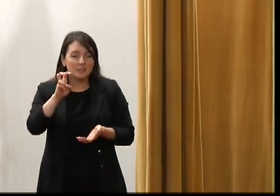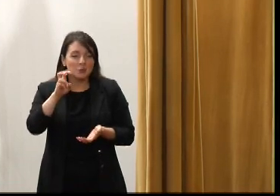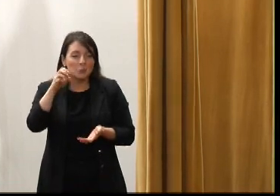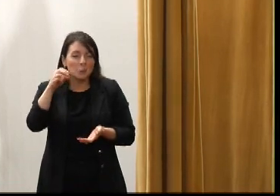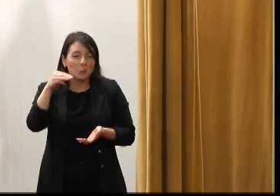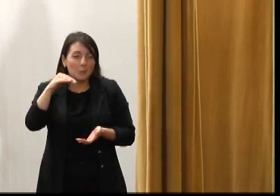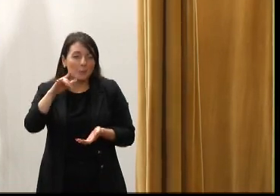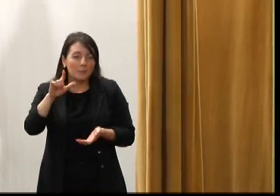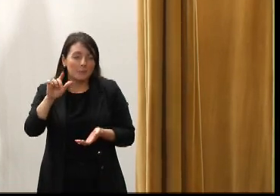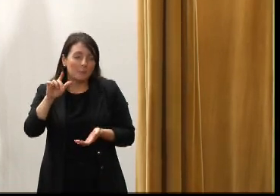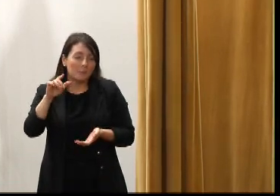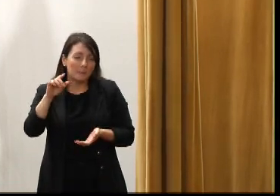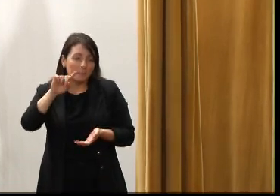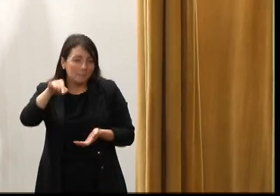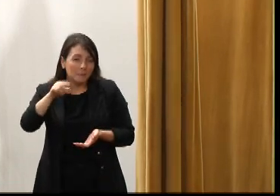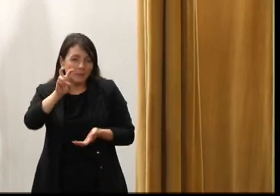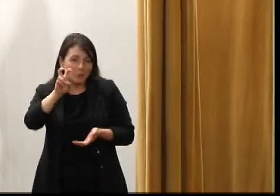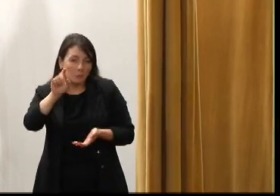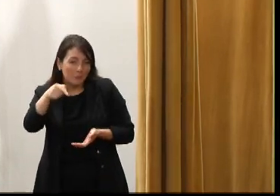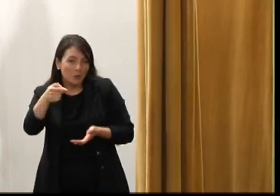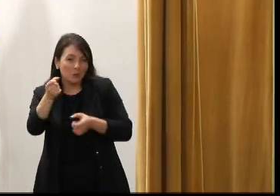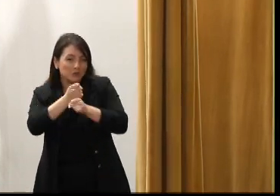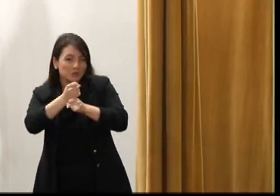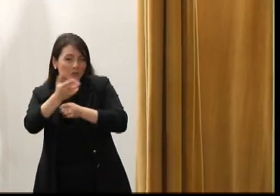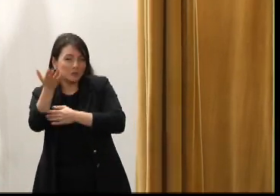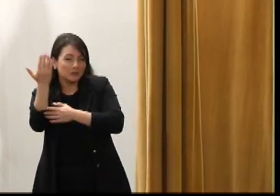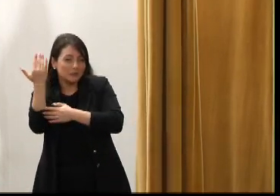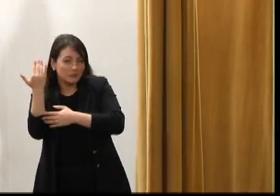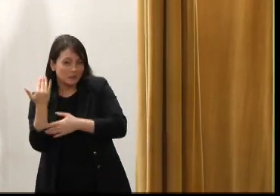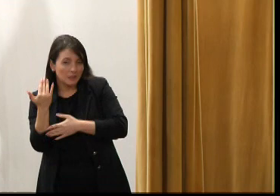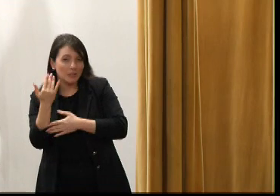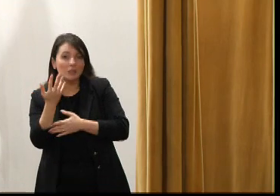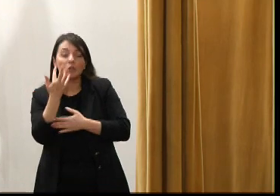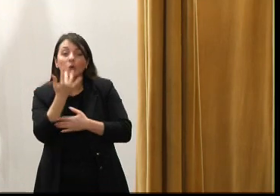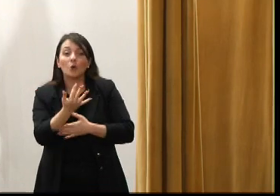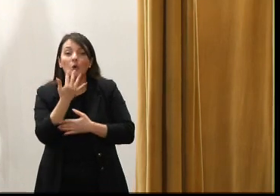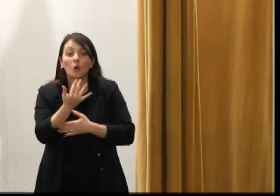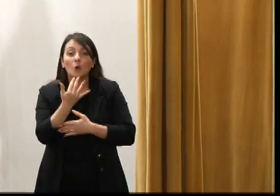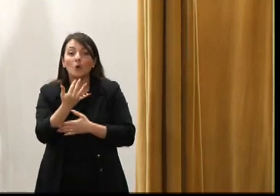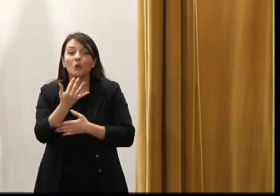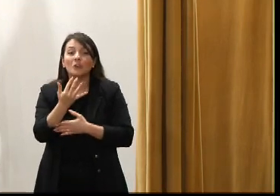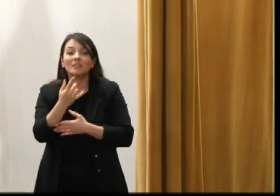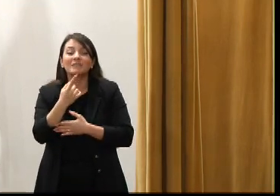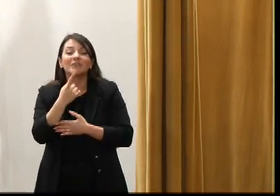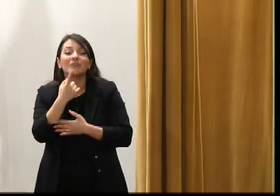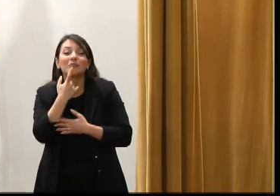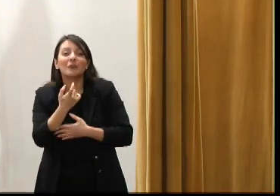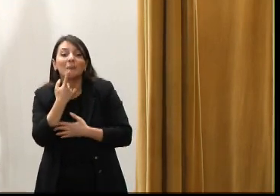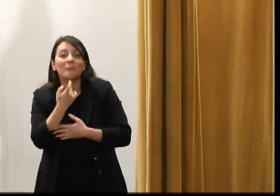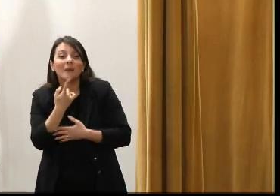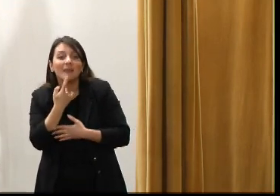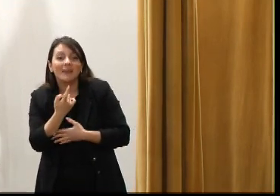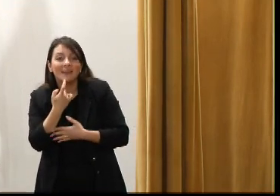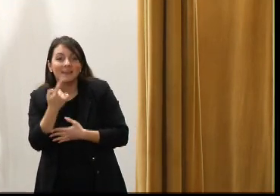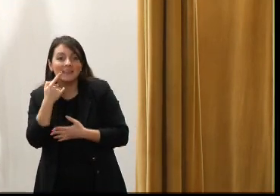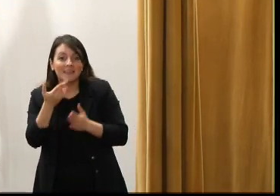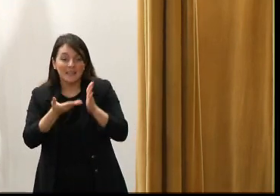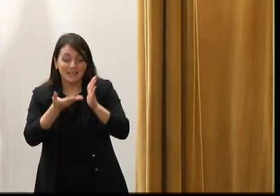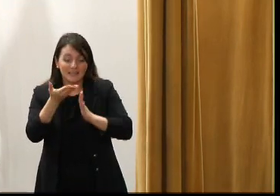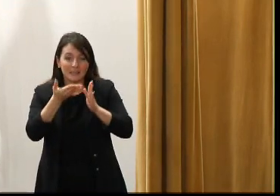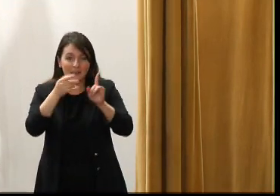atrás. Essas cores aqui, mais para o avermelhado, significam períodos em que tínhamos temperaturas